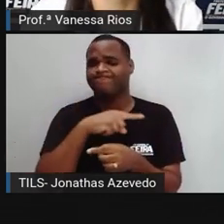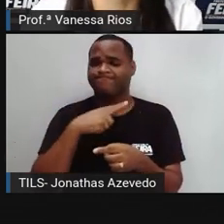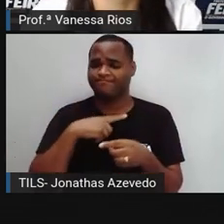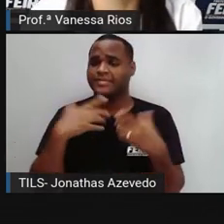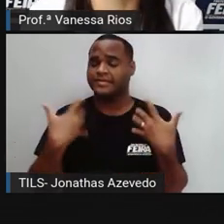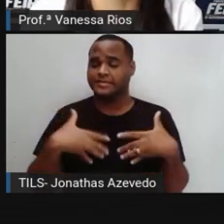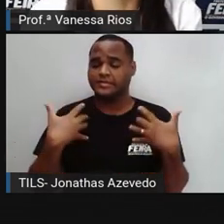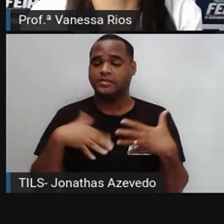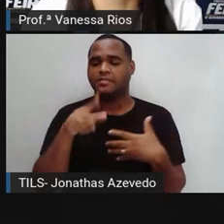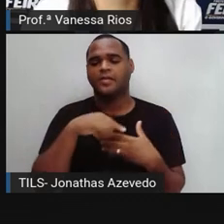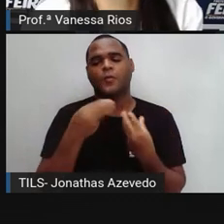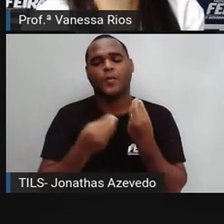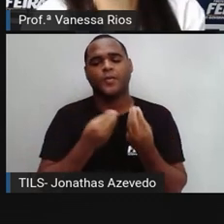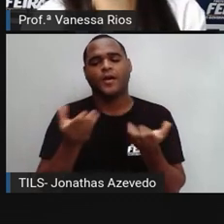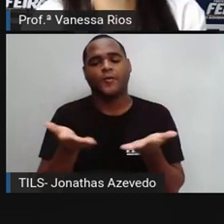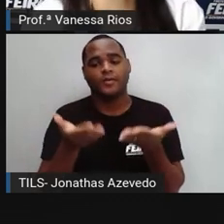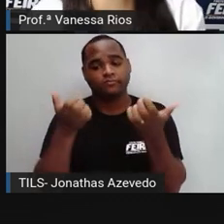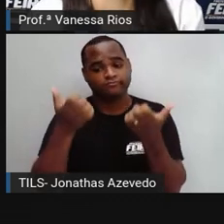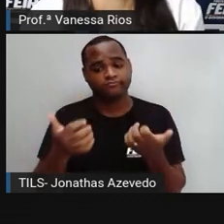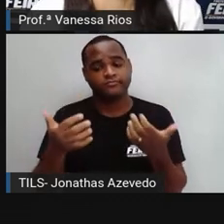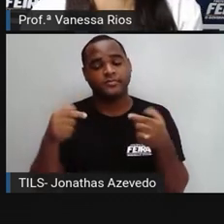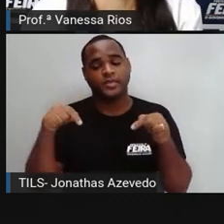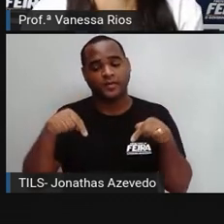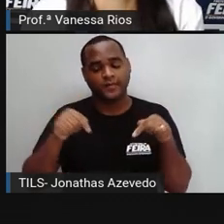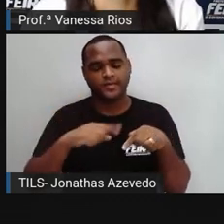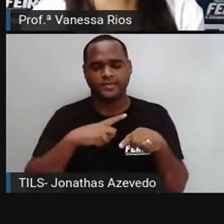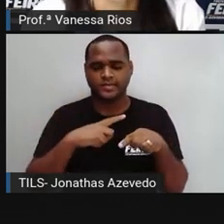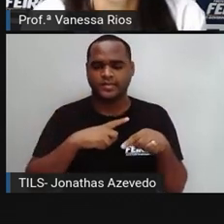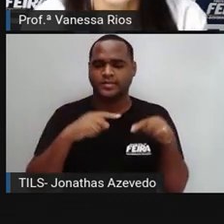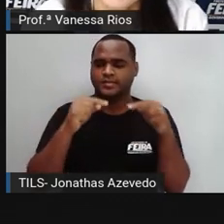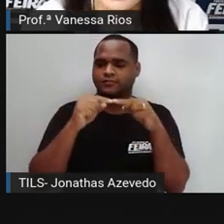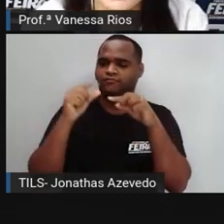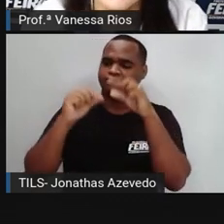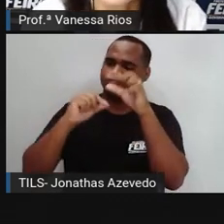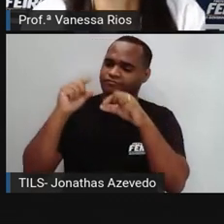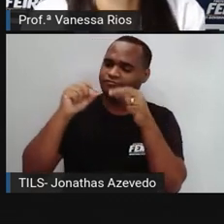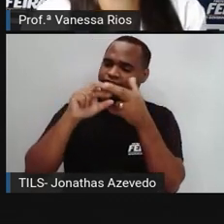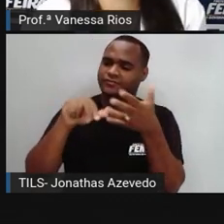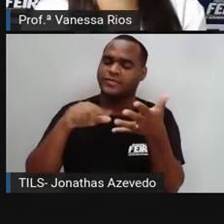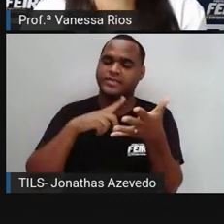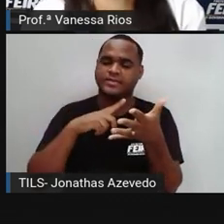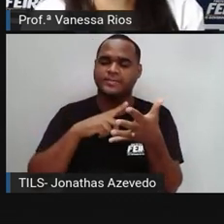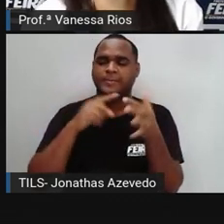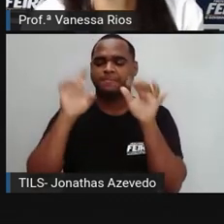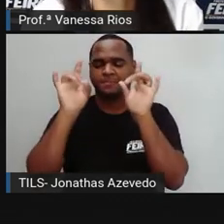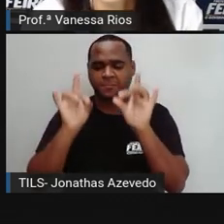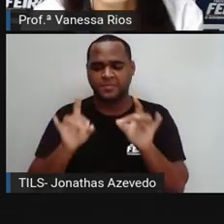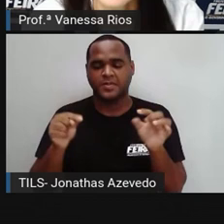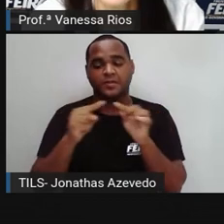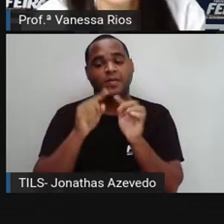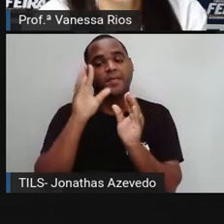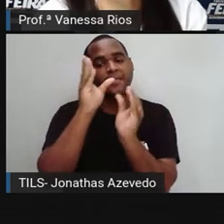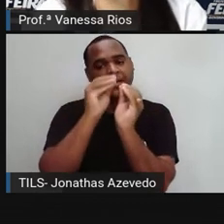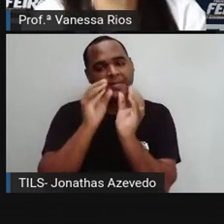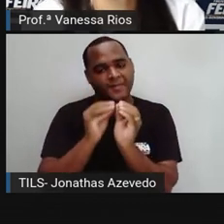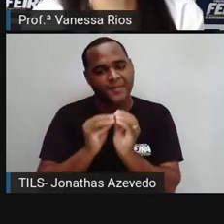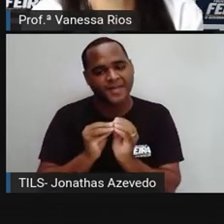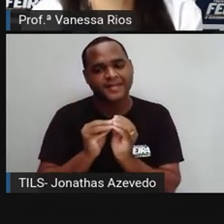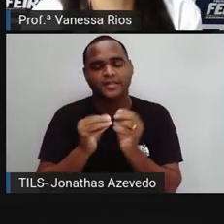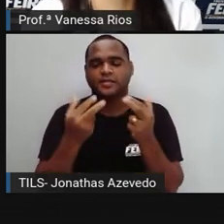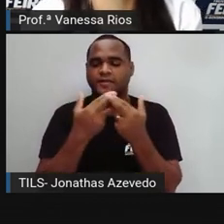mas estamos aqui no momento onde a nossa estrela, né, está brilhando, onde a gente está concluindo aí as